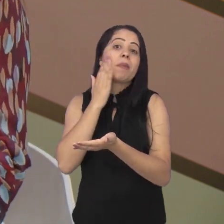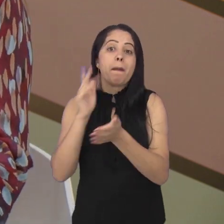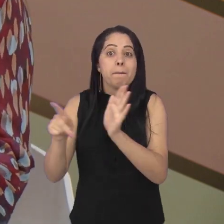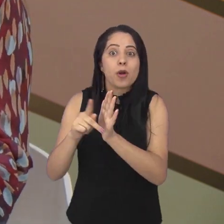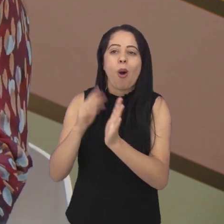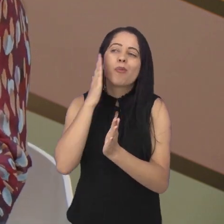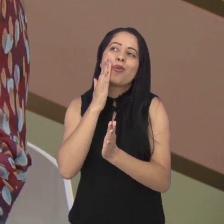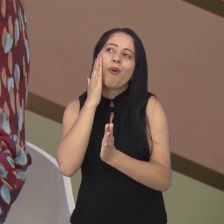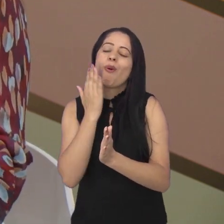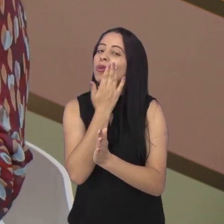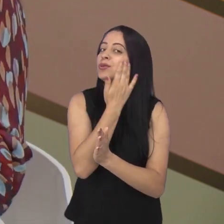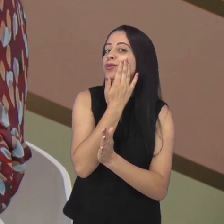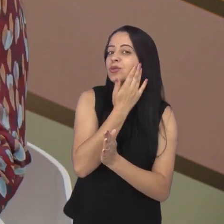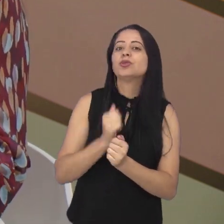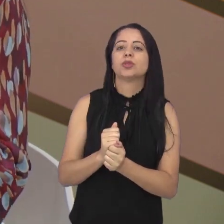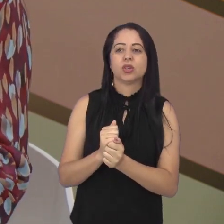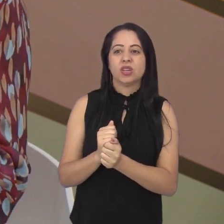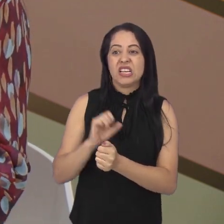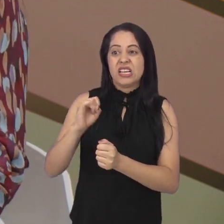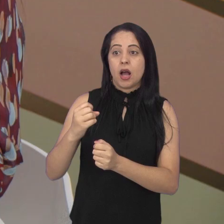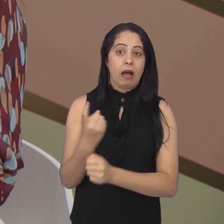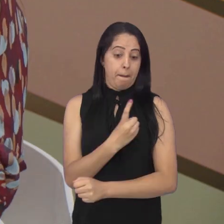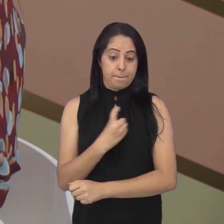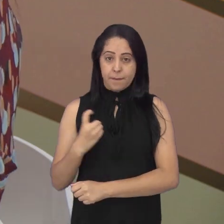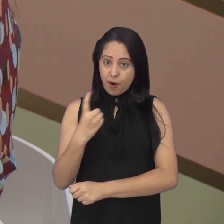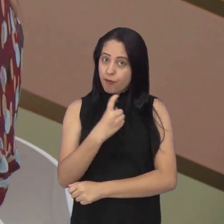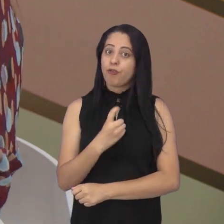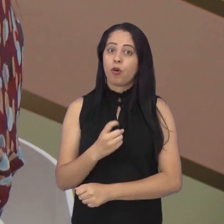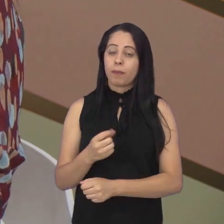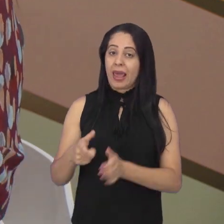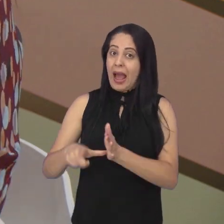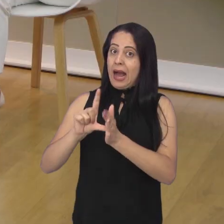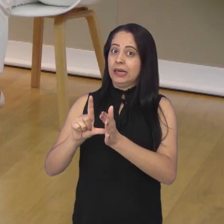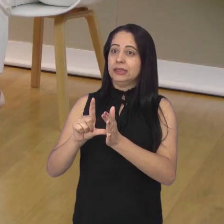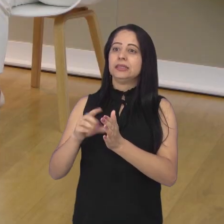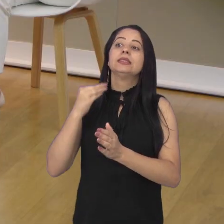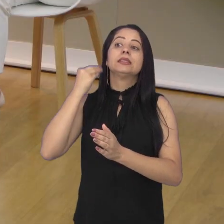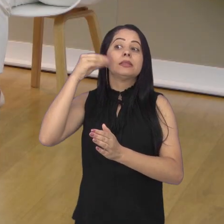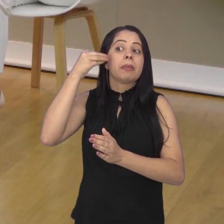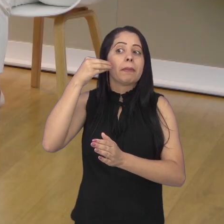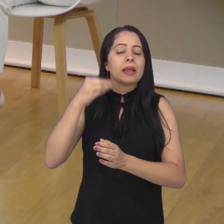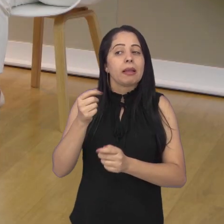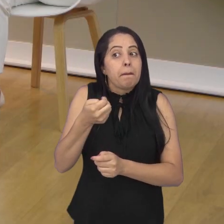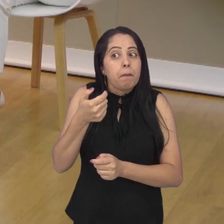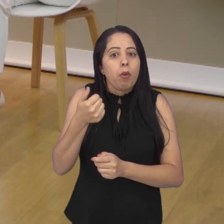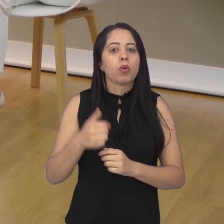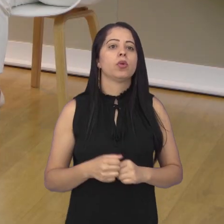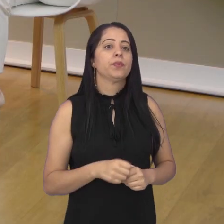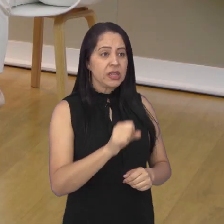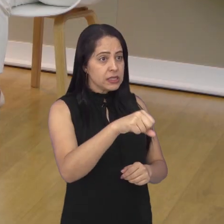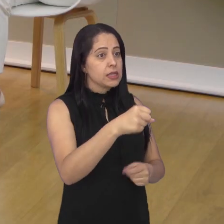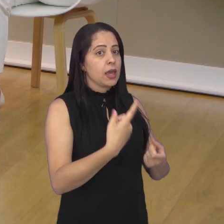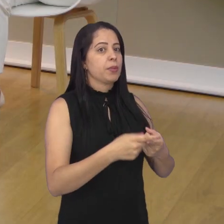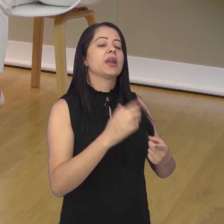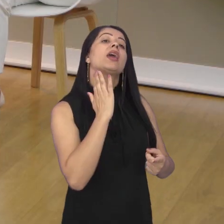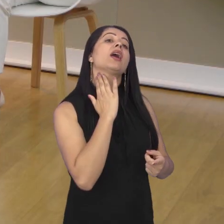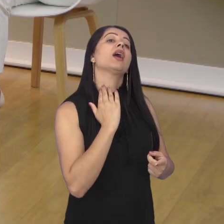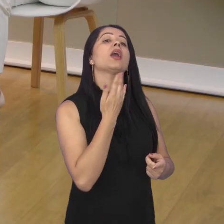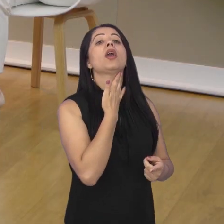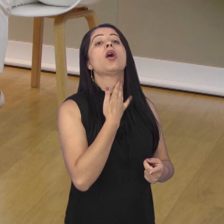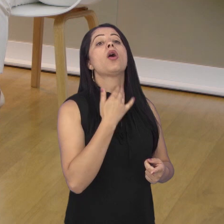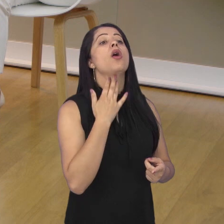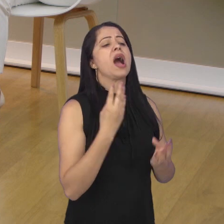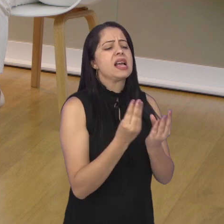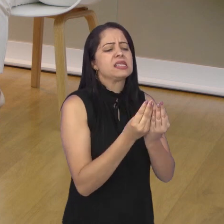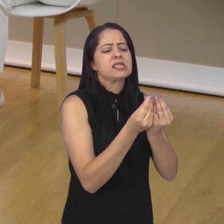alguma coisa diferente, ou tem dúvida se é o perfume, ele pode estar fazendo teste em casa. E geralmente o pescoço é uma das regiões mais sensíveis, são